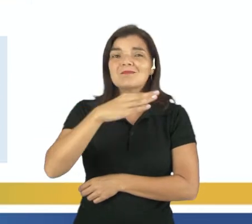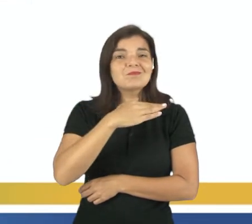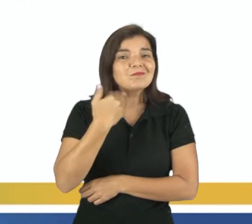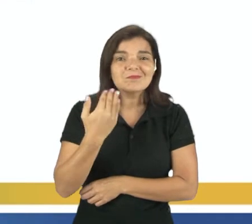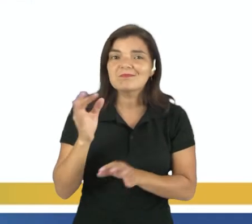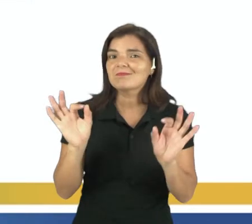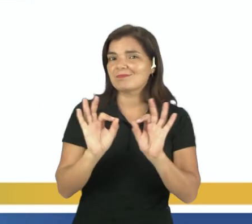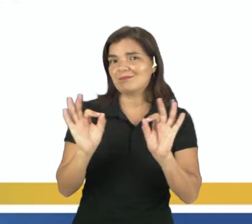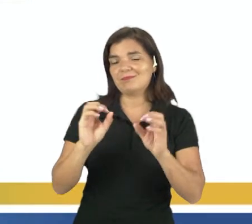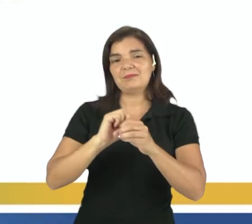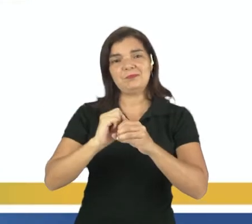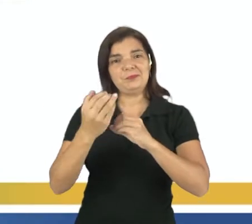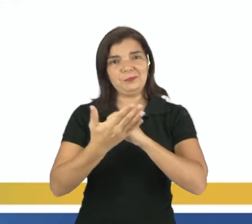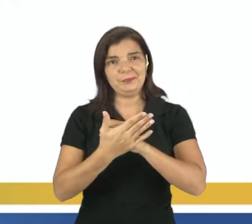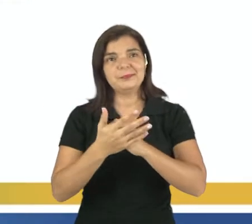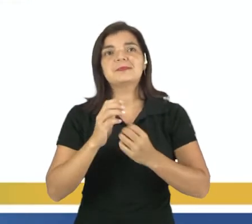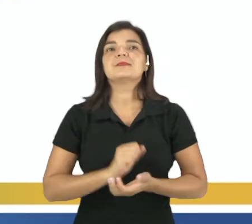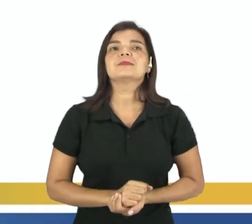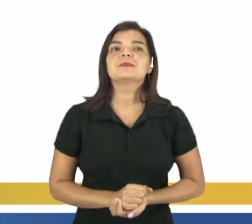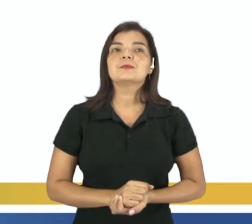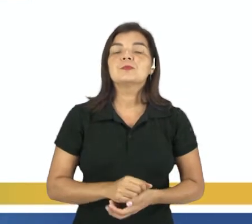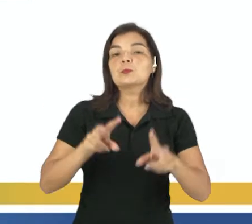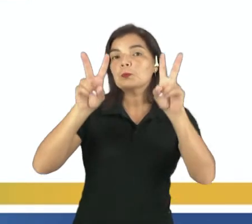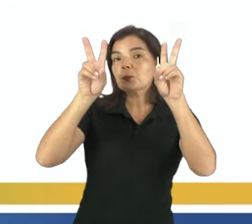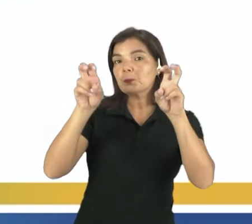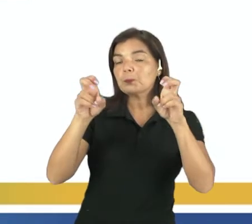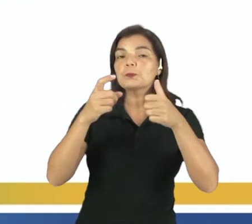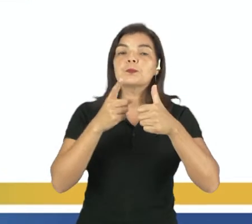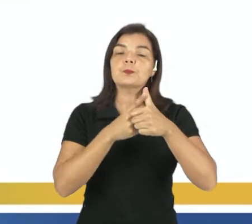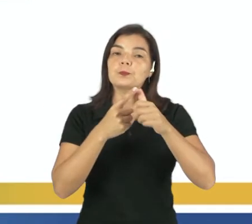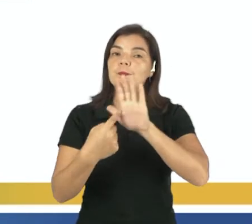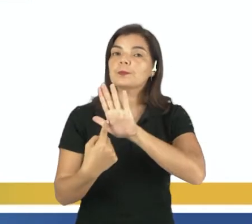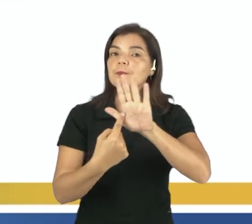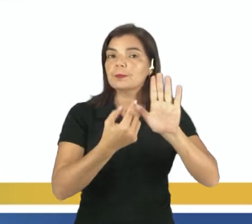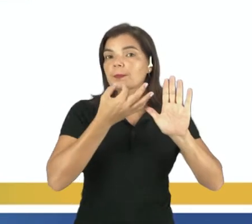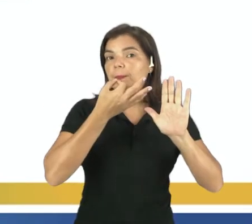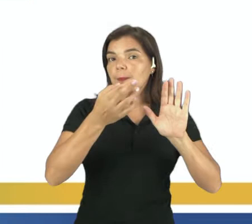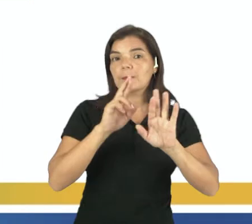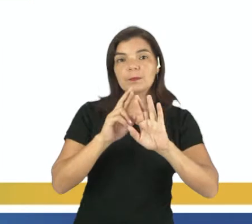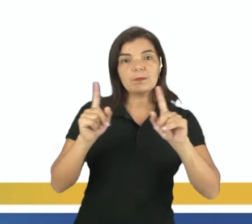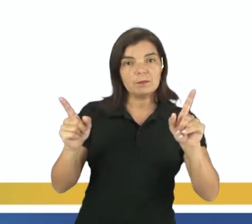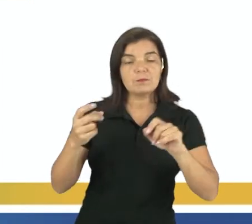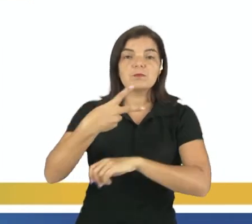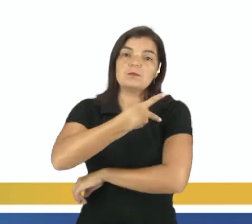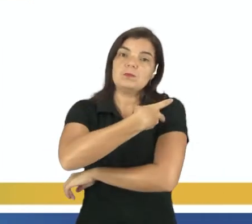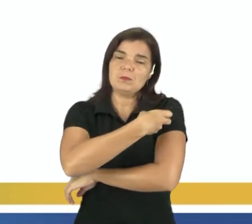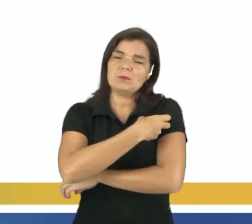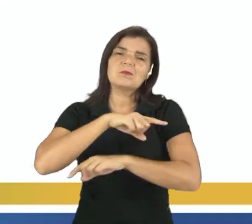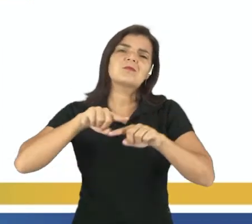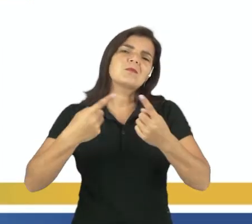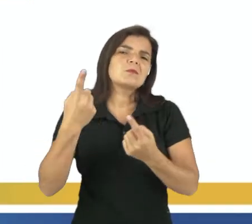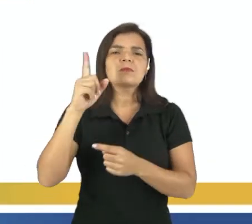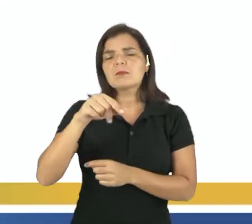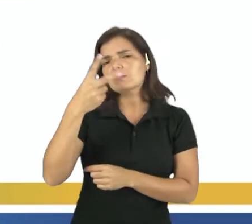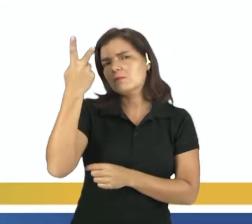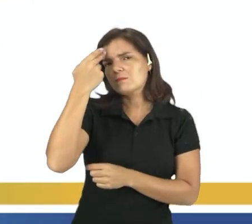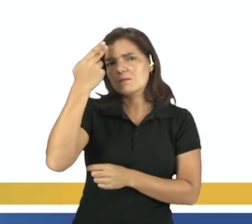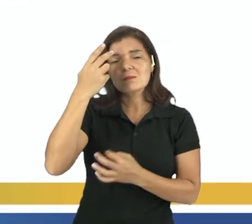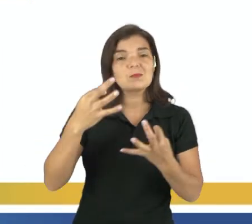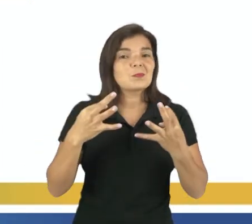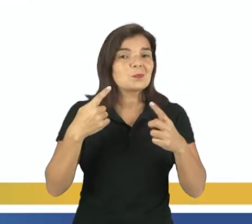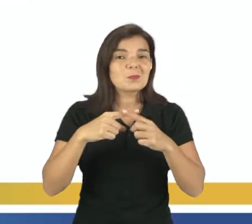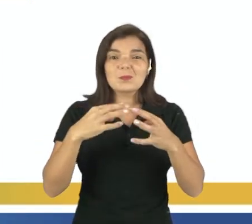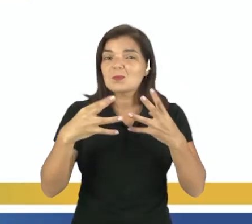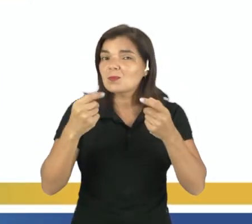pessoas não morram com o vírus. O título 1 demonstra que há opiniões diferentes sobre a vacina, mas isso é normal, pois tudo